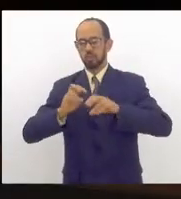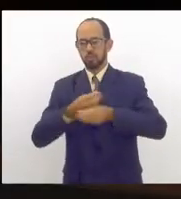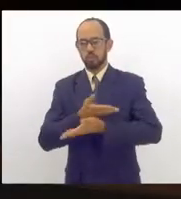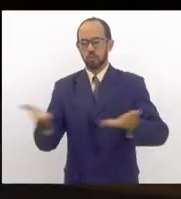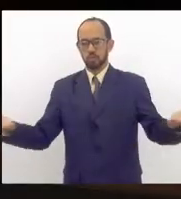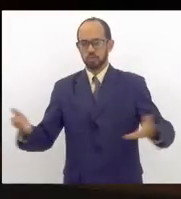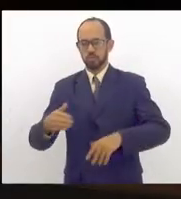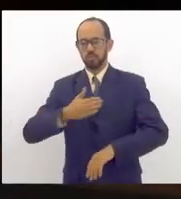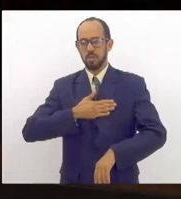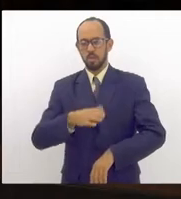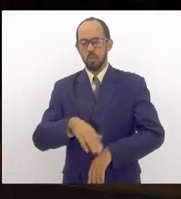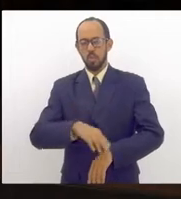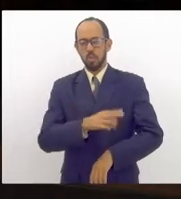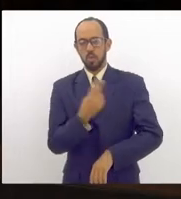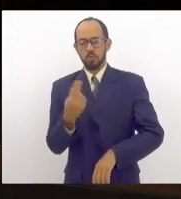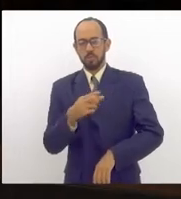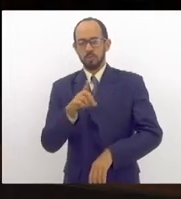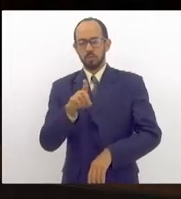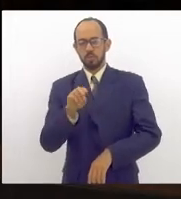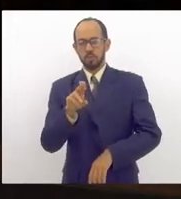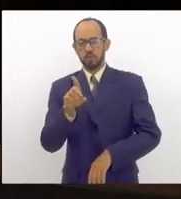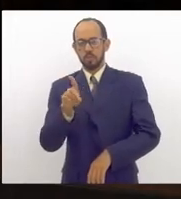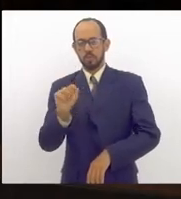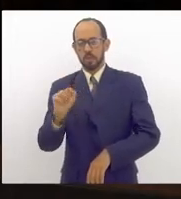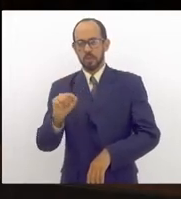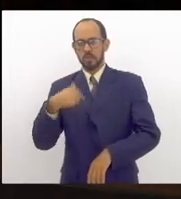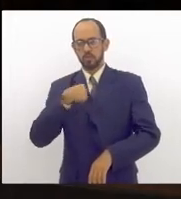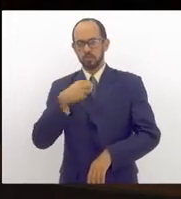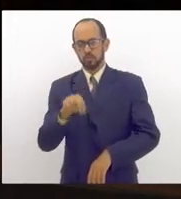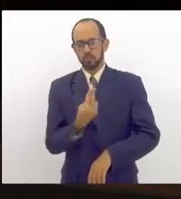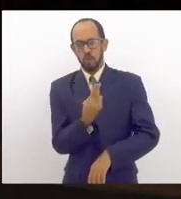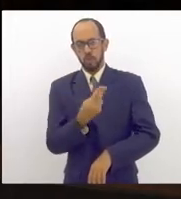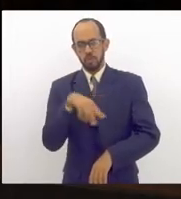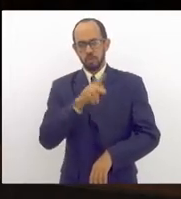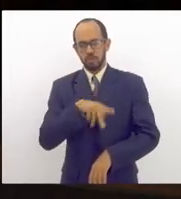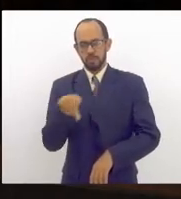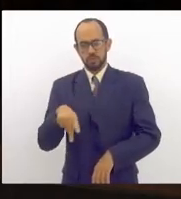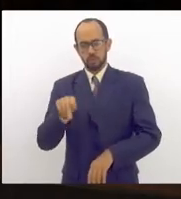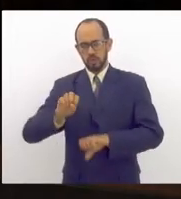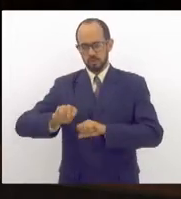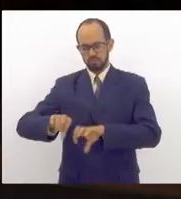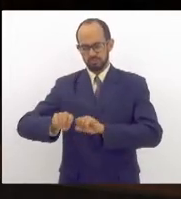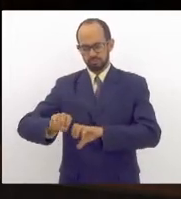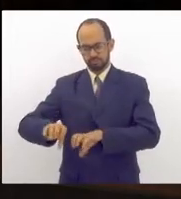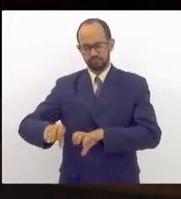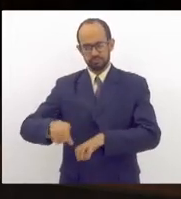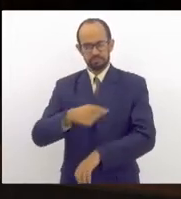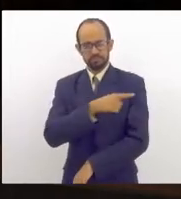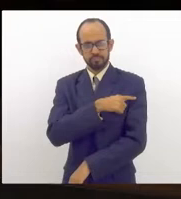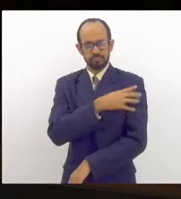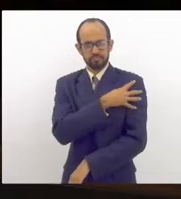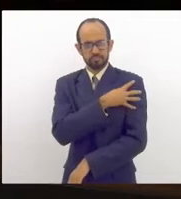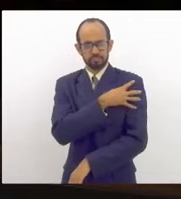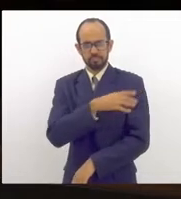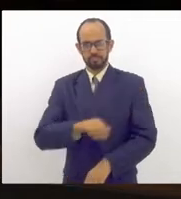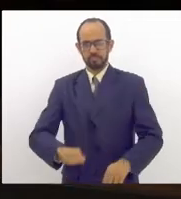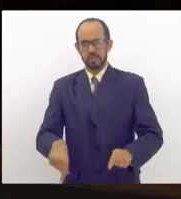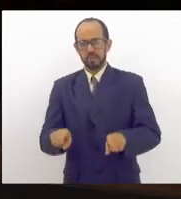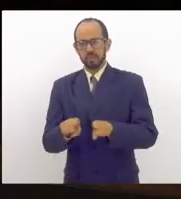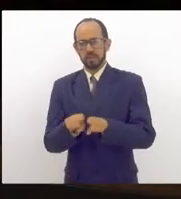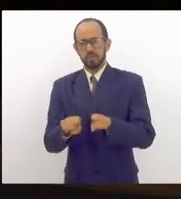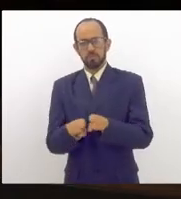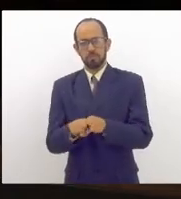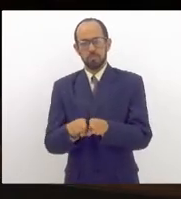eu sou a Duda Queiroga Sou professora da rede Municipal de Ensino de Educação Infantil e Fundamental primeiro segmento estou